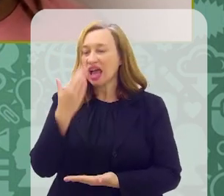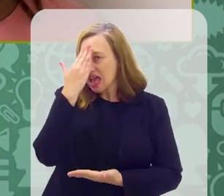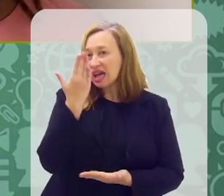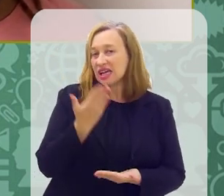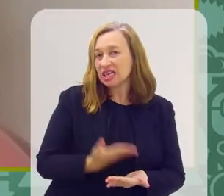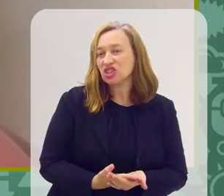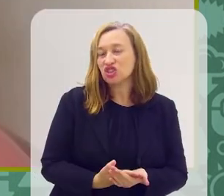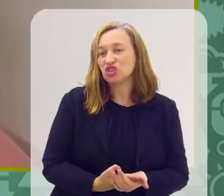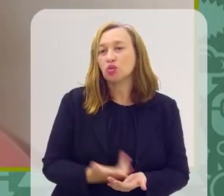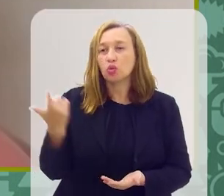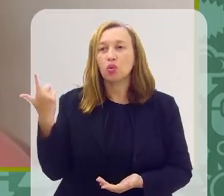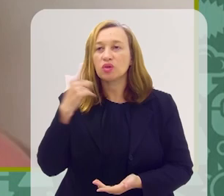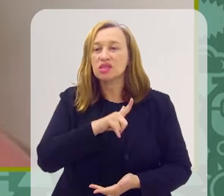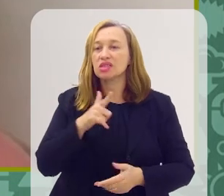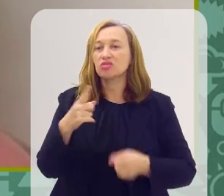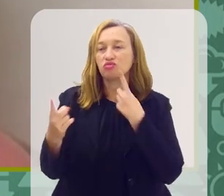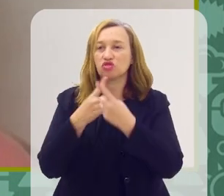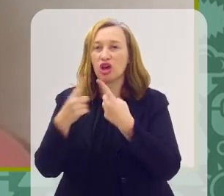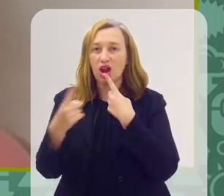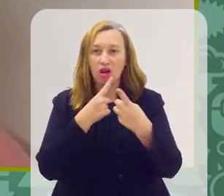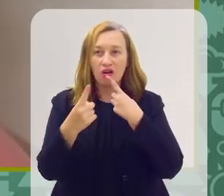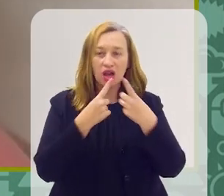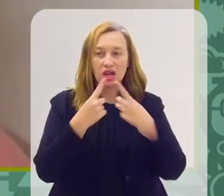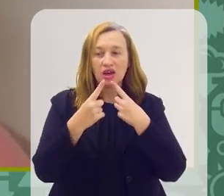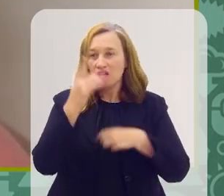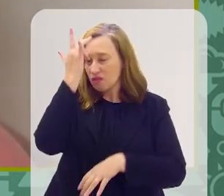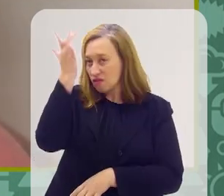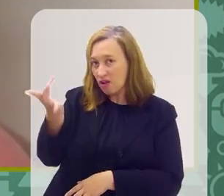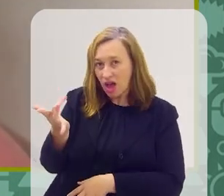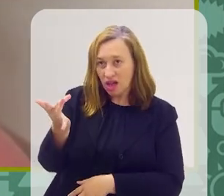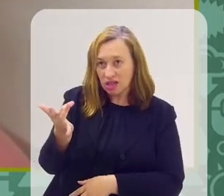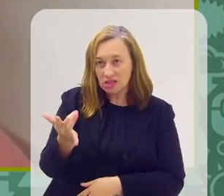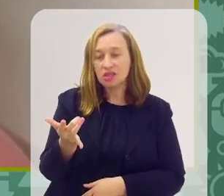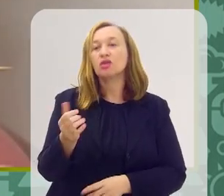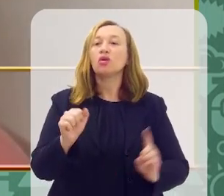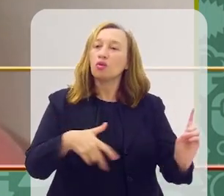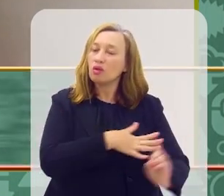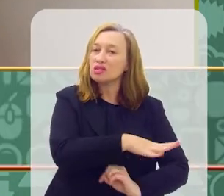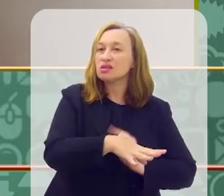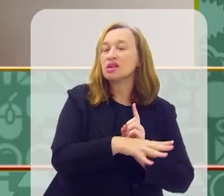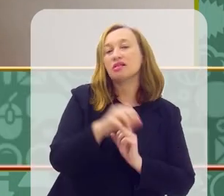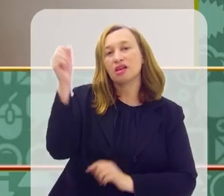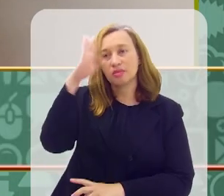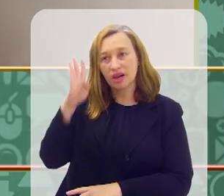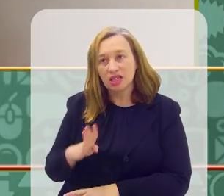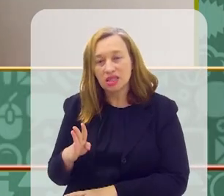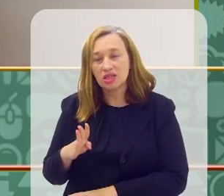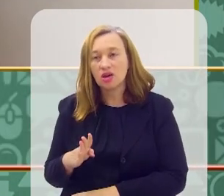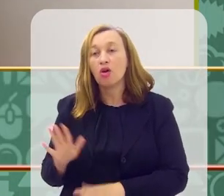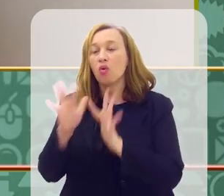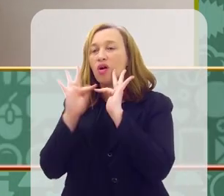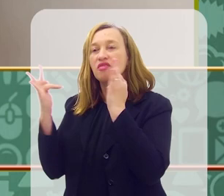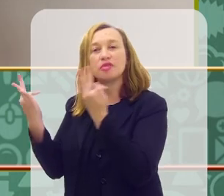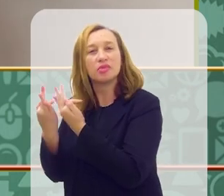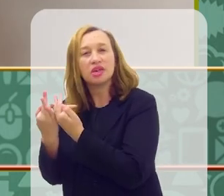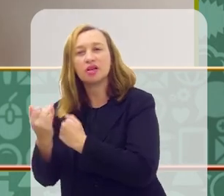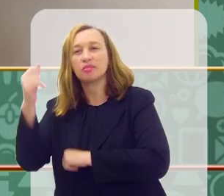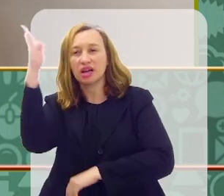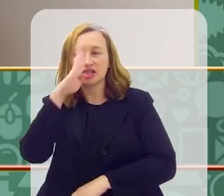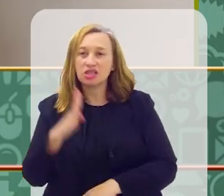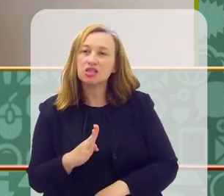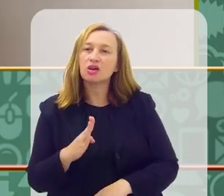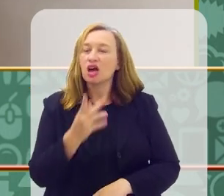acredito que sim, acredito que dessa forma eu consigo dialogar com maior facilidade com a sociedade brasileira, com a